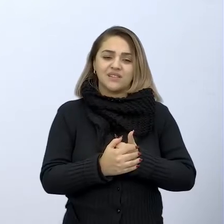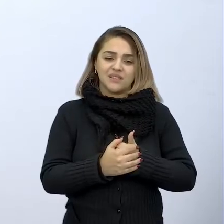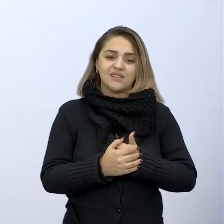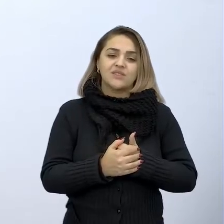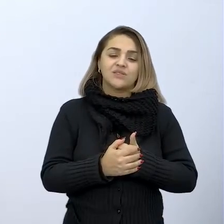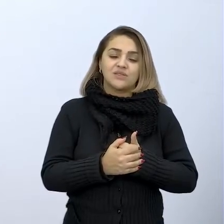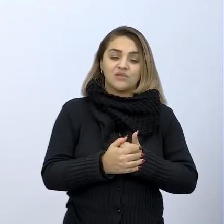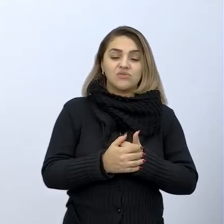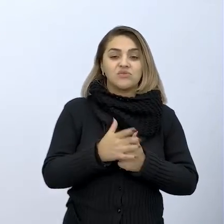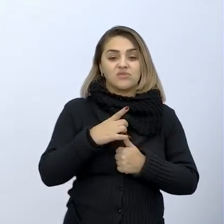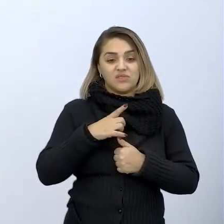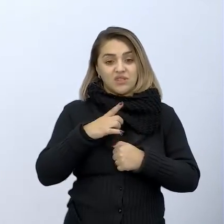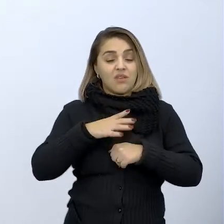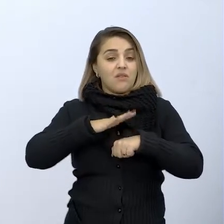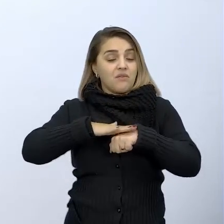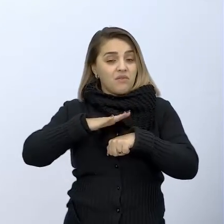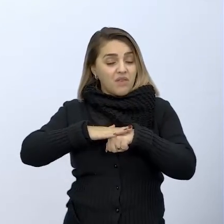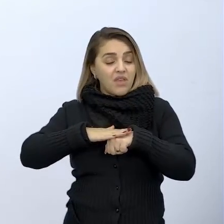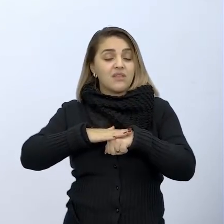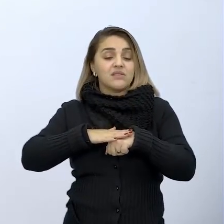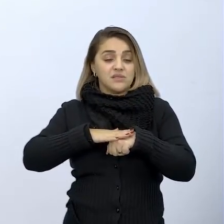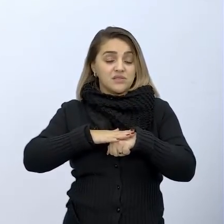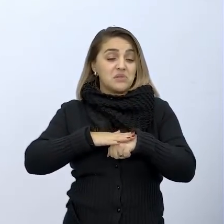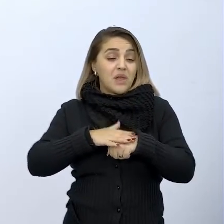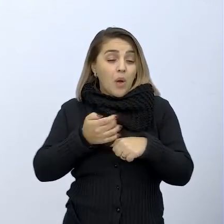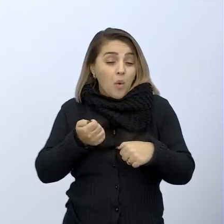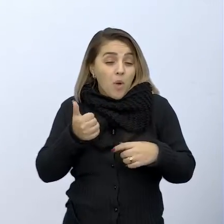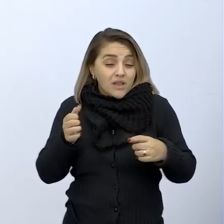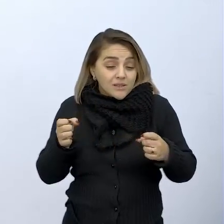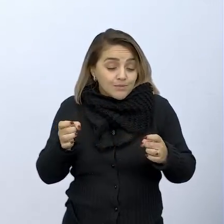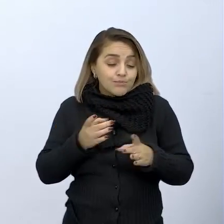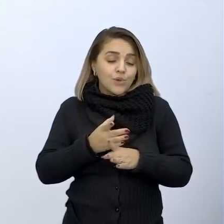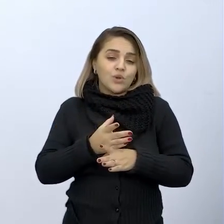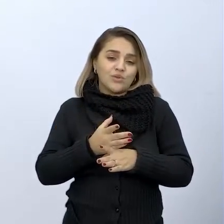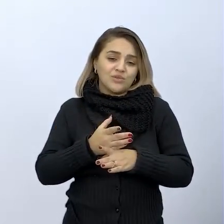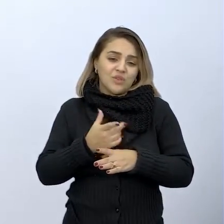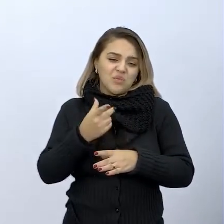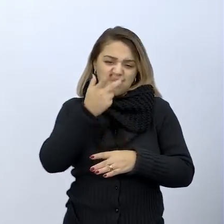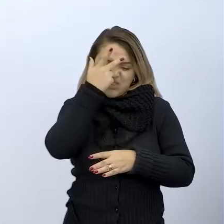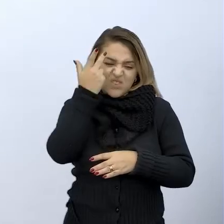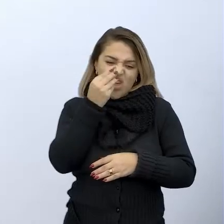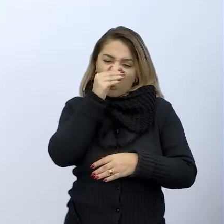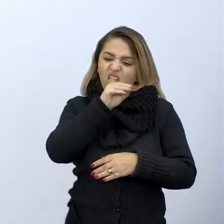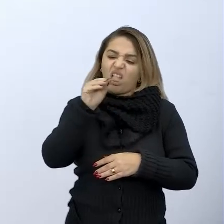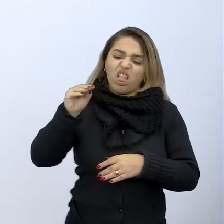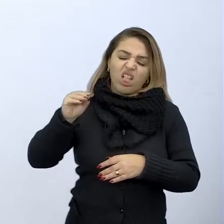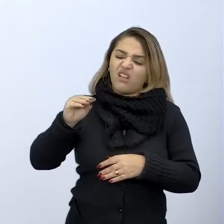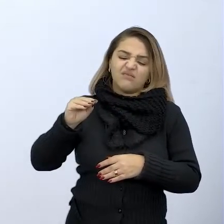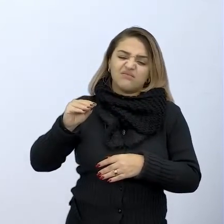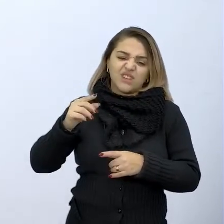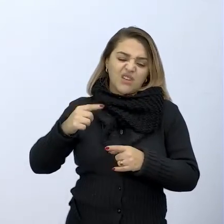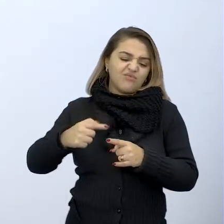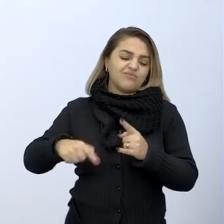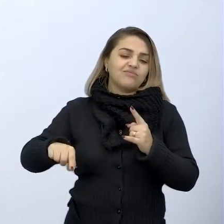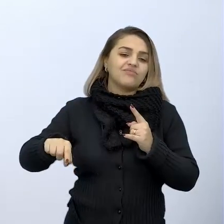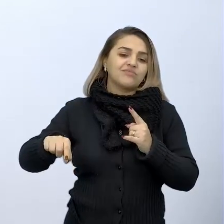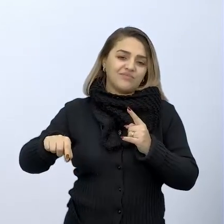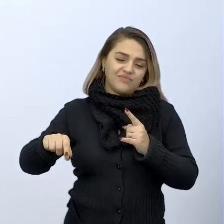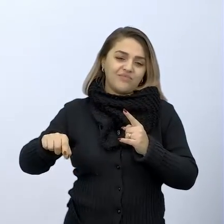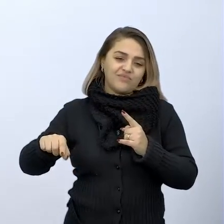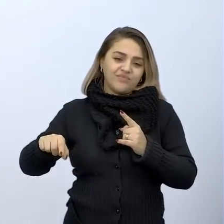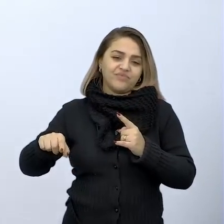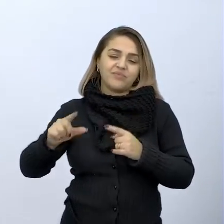bem preparados para o consumo, mas que são descartados porque estão fora desse padrão